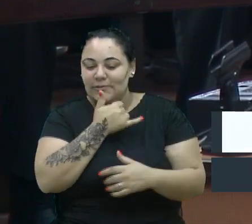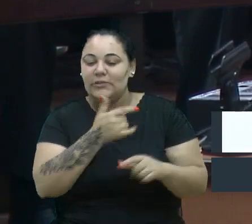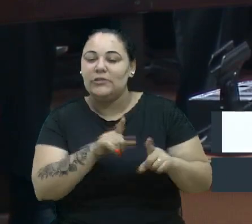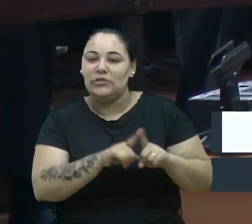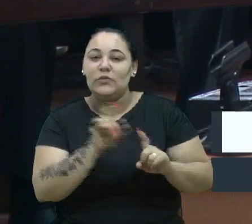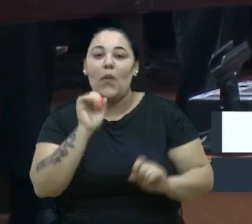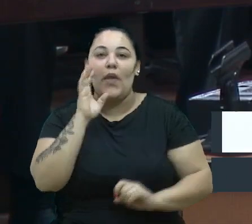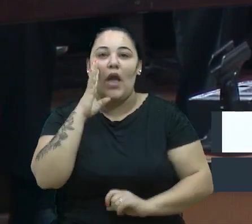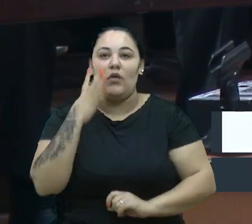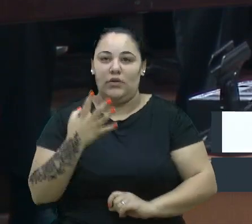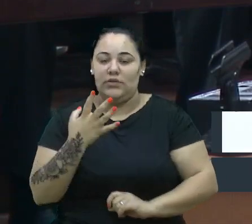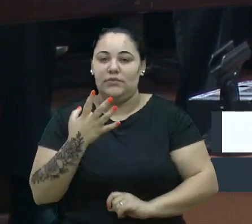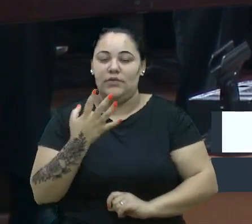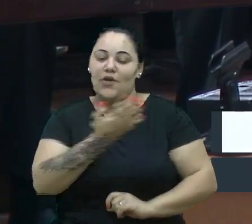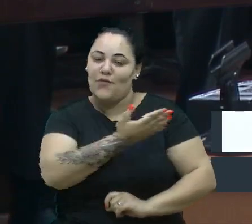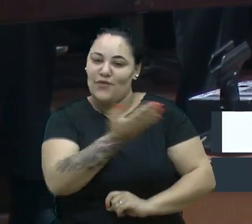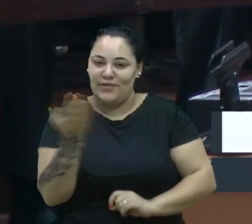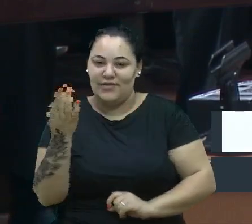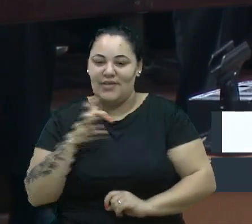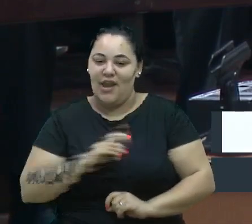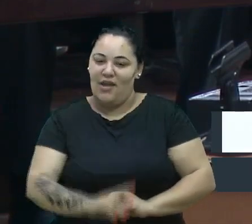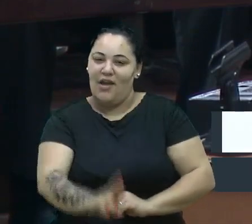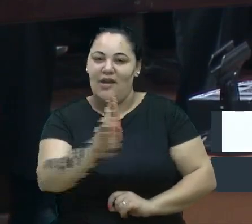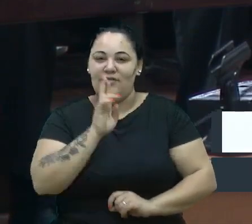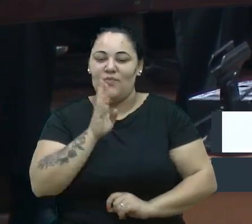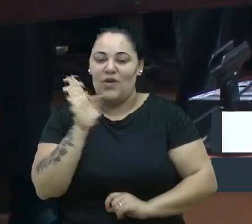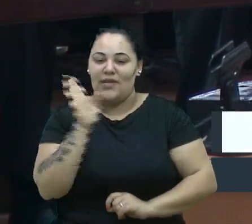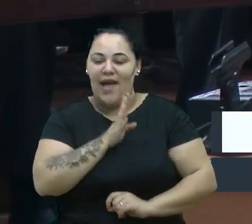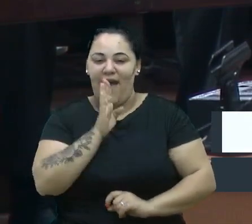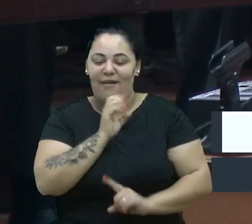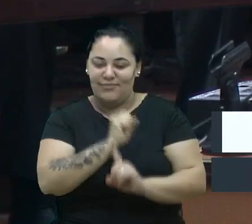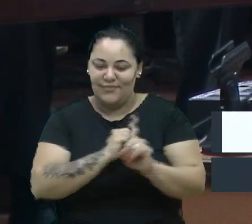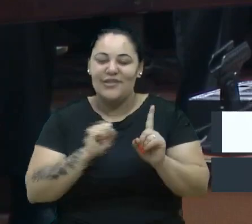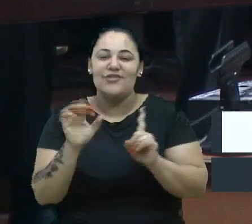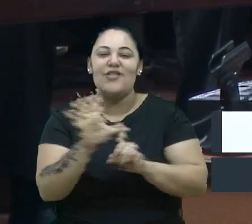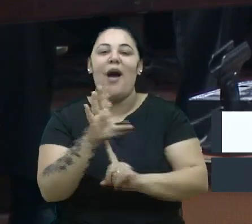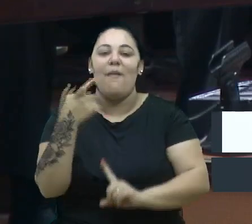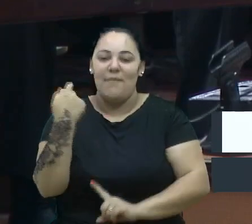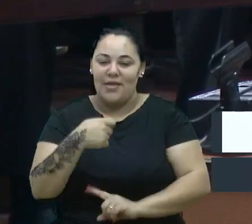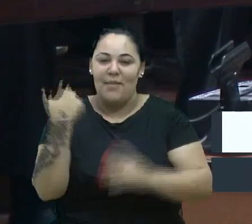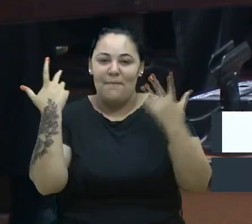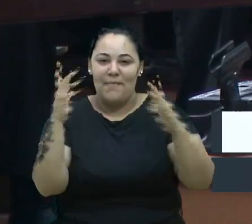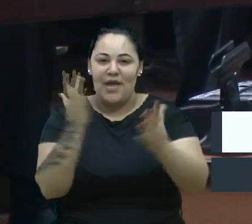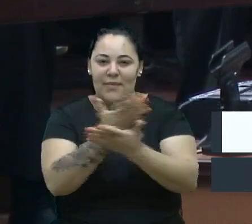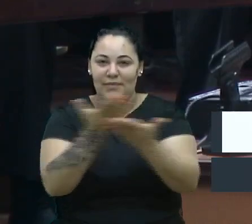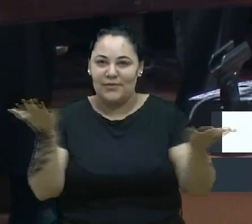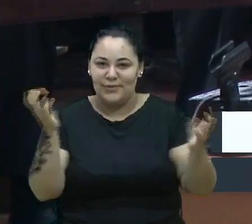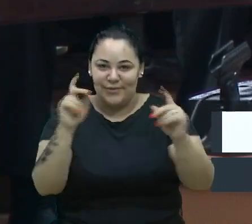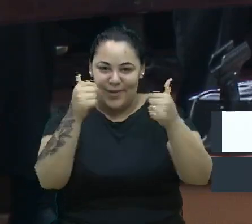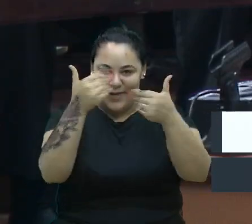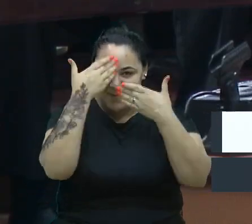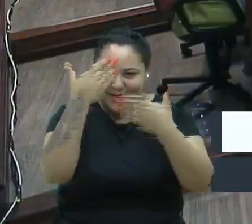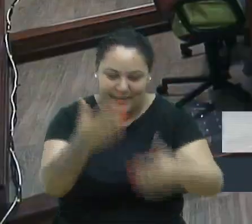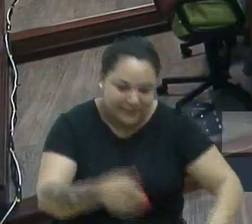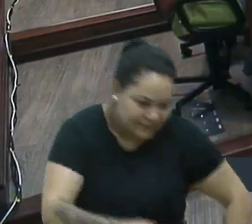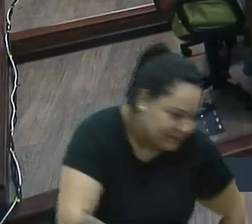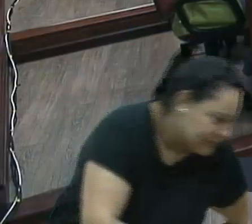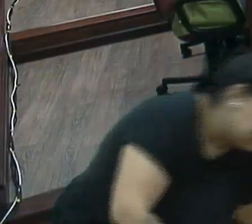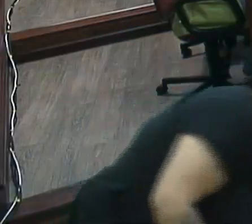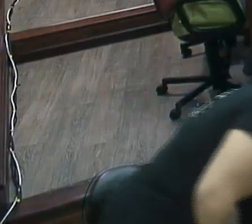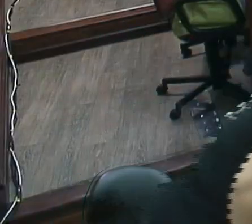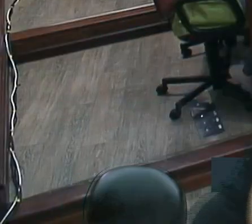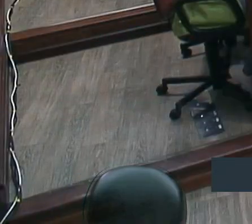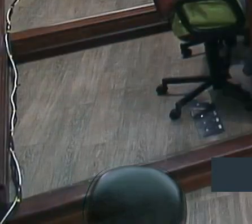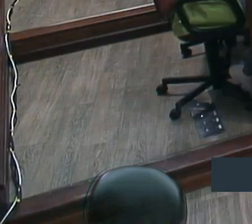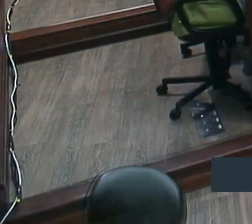que aconteceu. E vocês deram uma resposta que a sociedade precisava. Parabéns a todos, tá bem? Obrigado. Sua parte, vereador